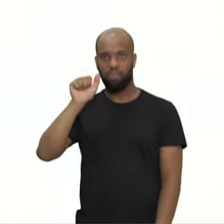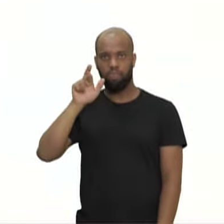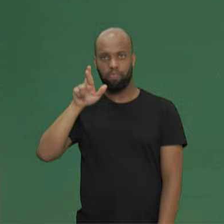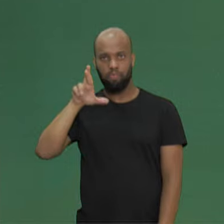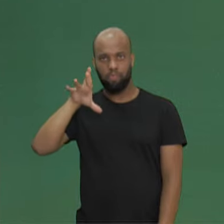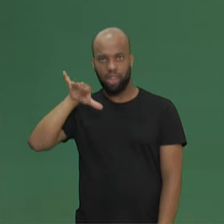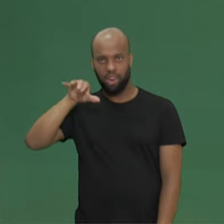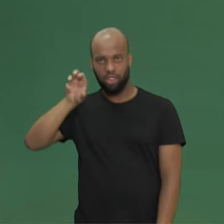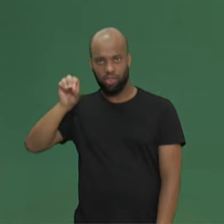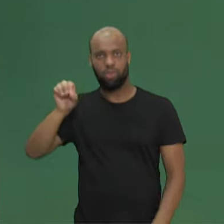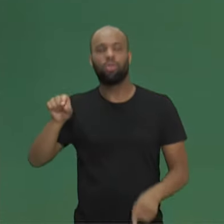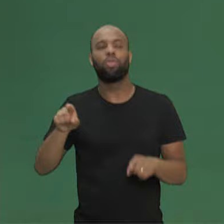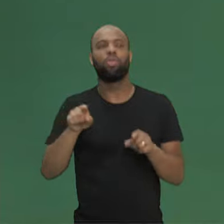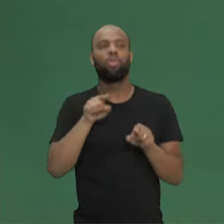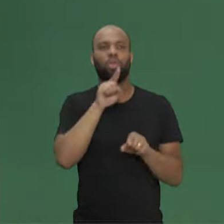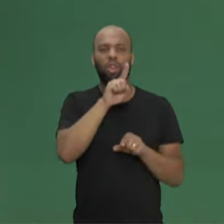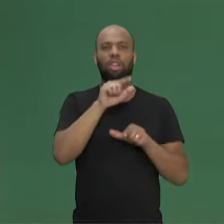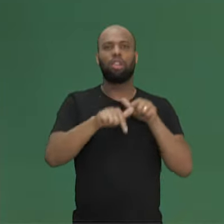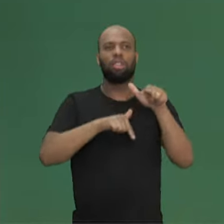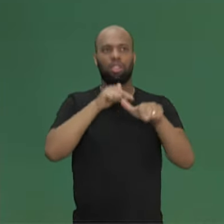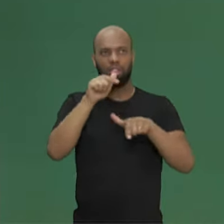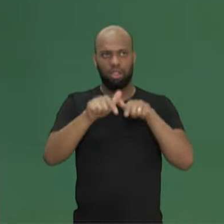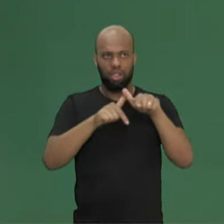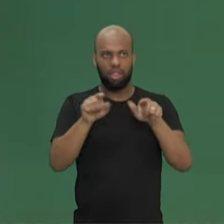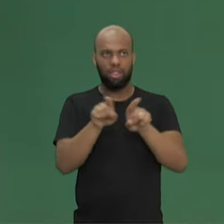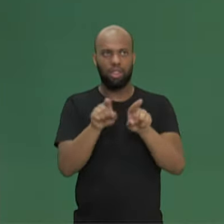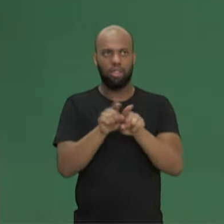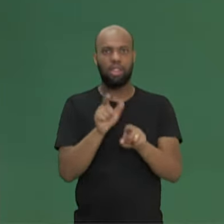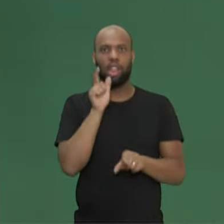Palavração. Nessa maquiagem,